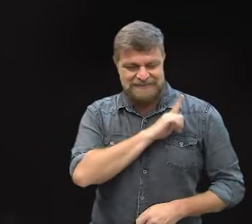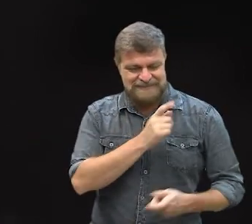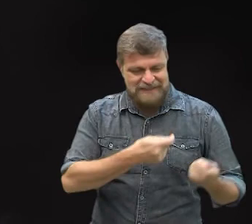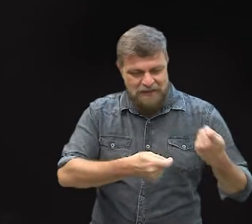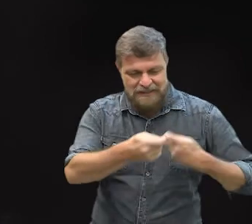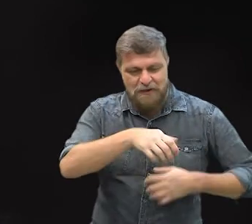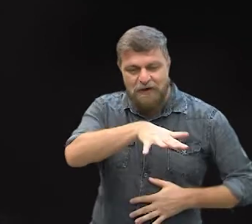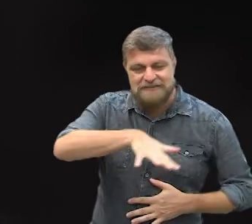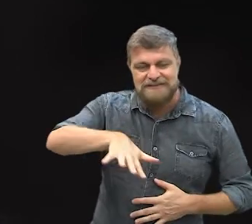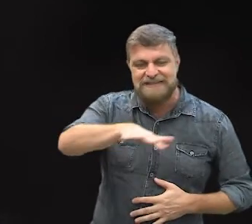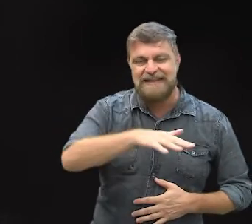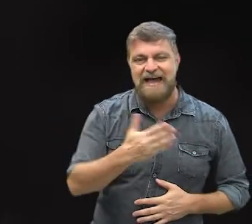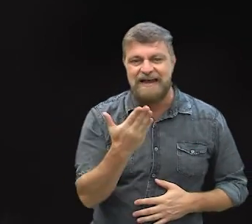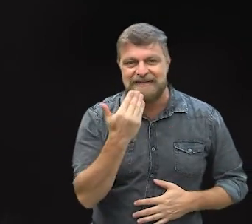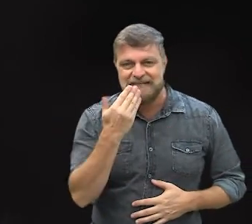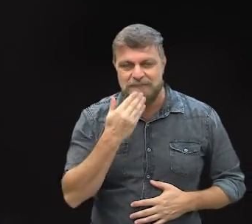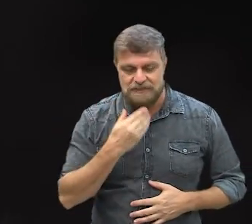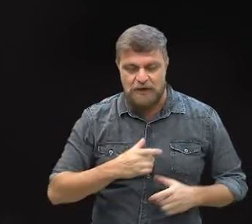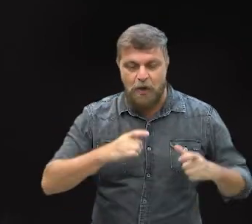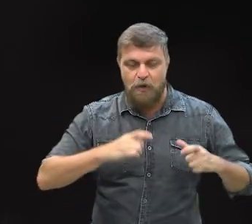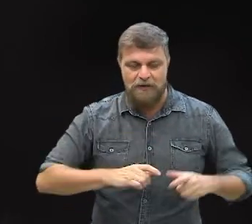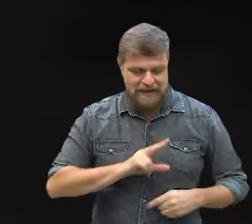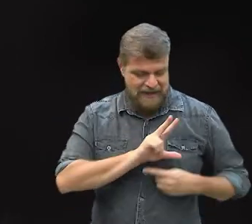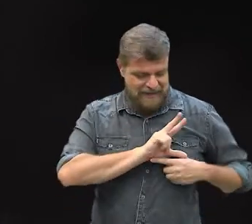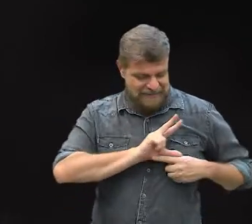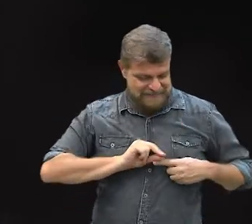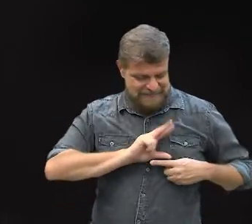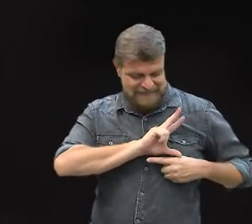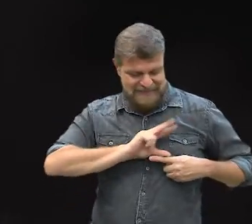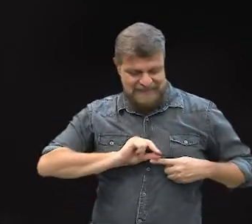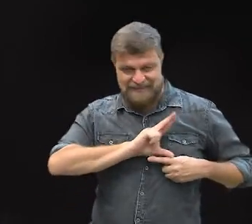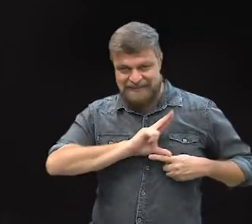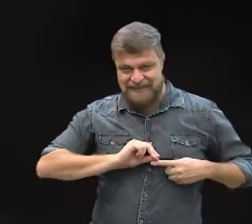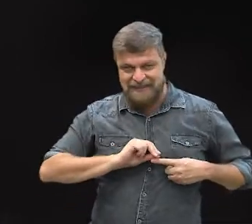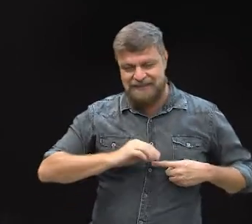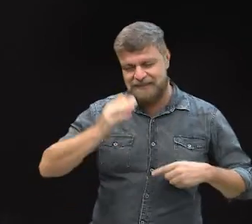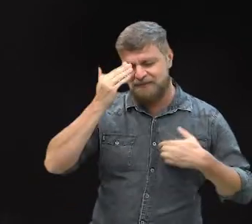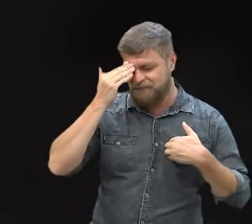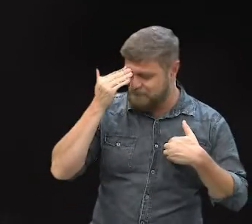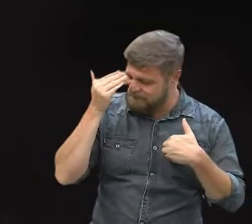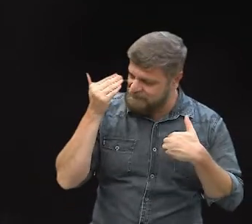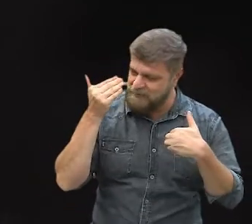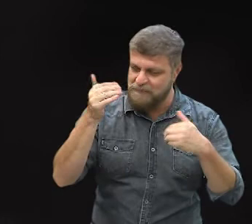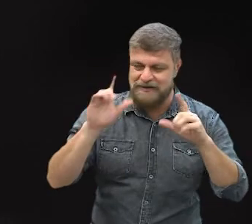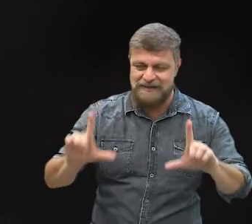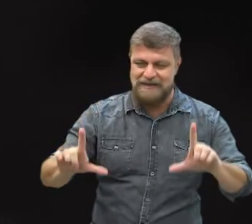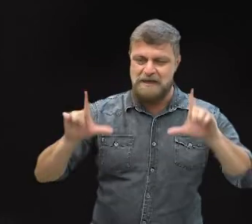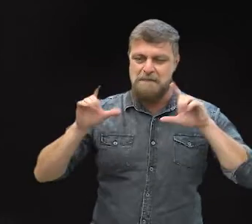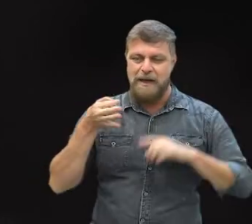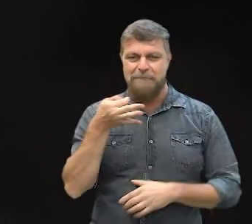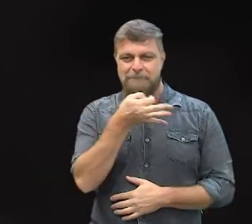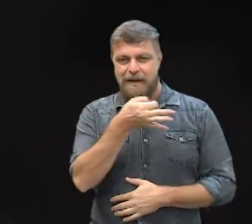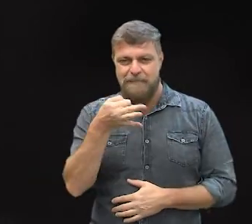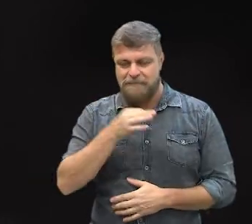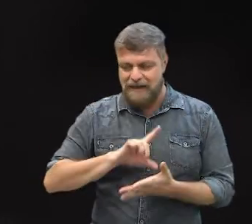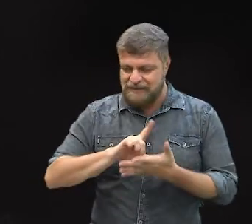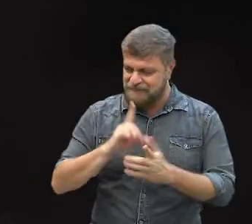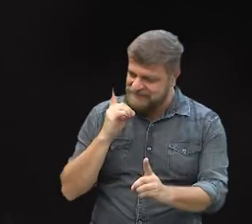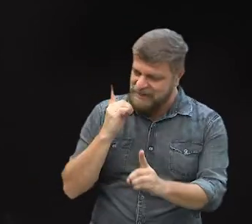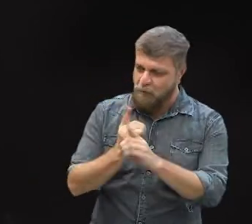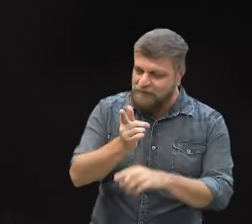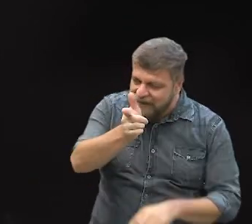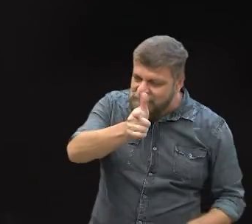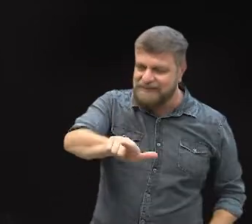da Alimentação do Centro Universitário Senac. Muito obrigada pela sua participação e até uma